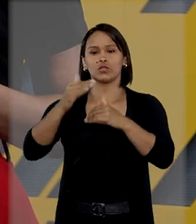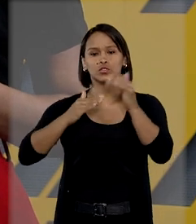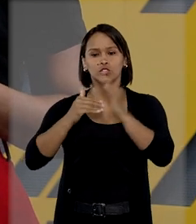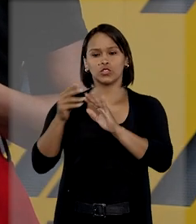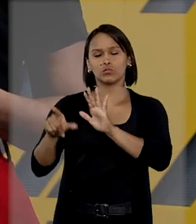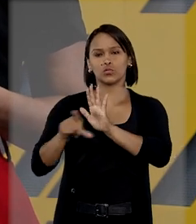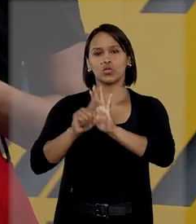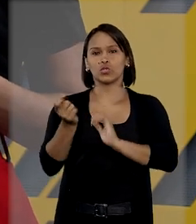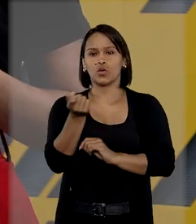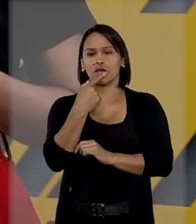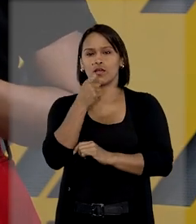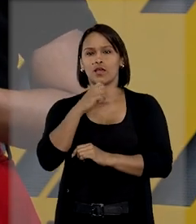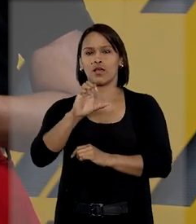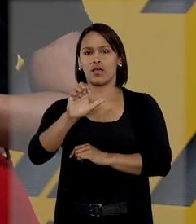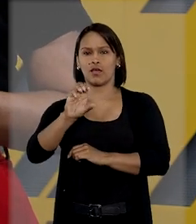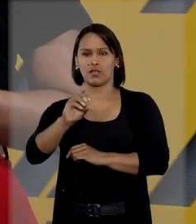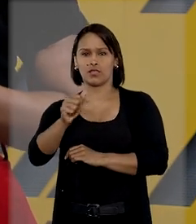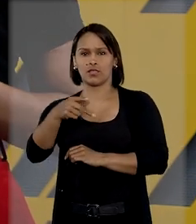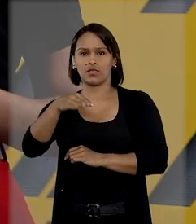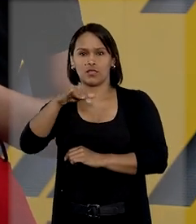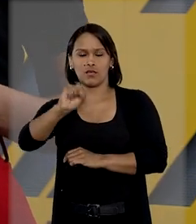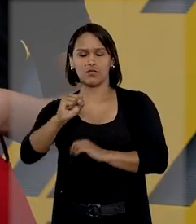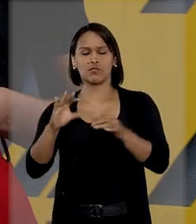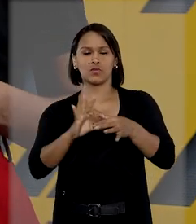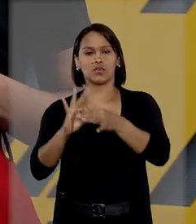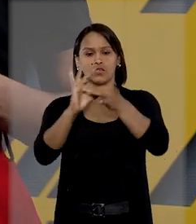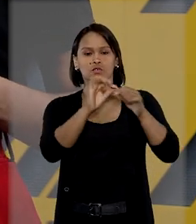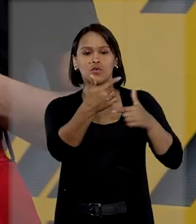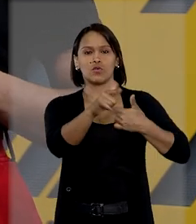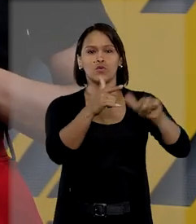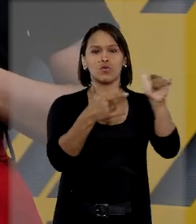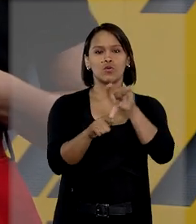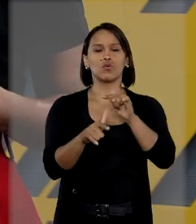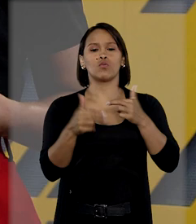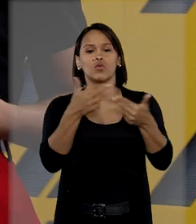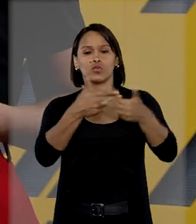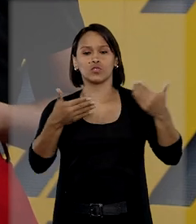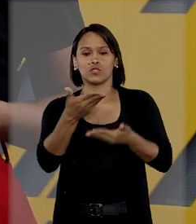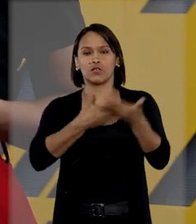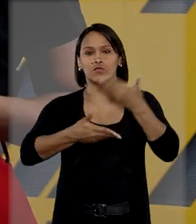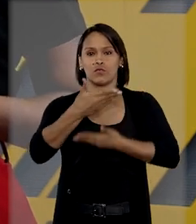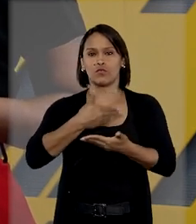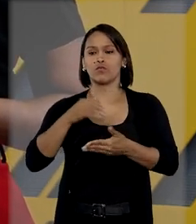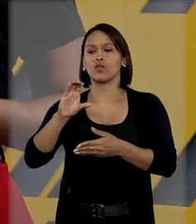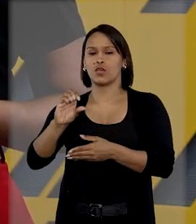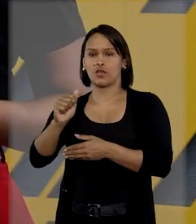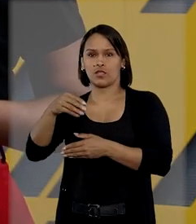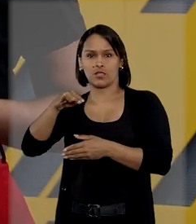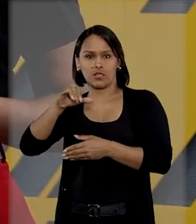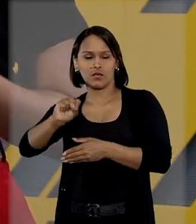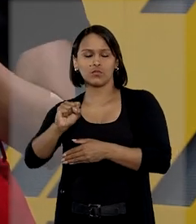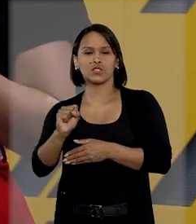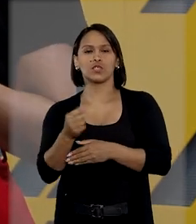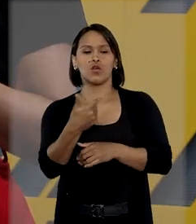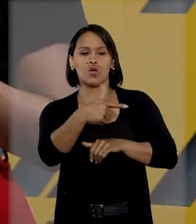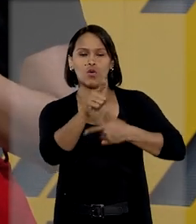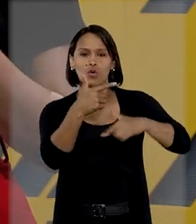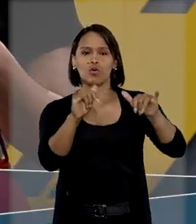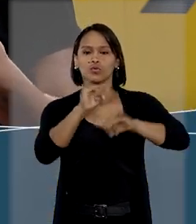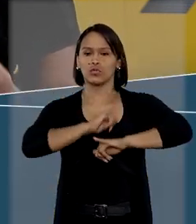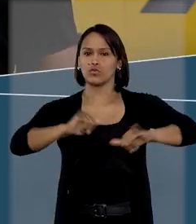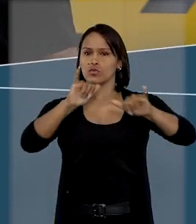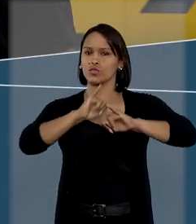de produtos à base de canabidiol em associação com outros canabinoides para o uso próprio. Você